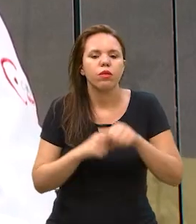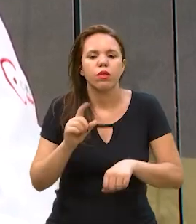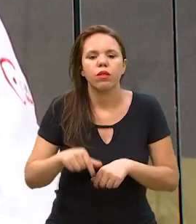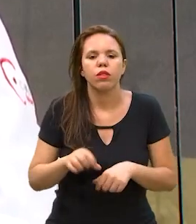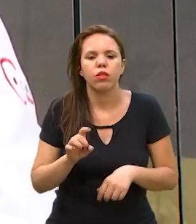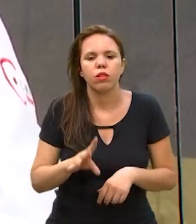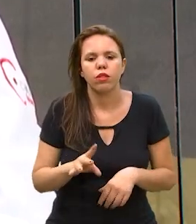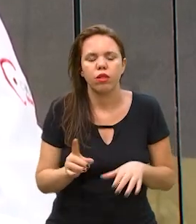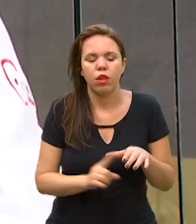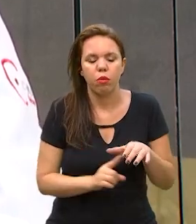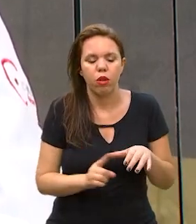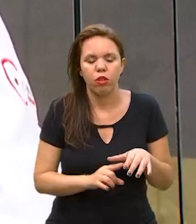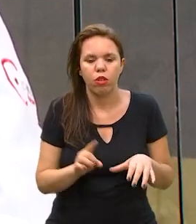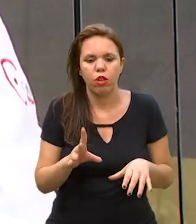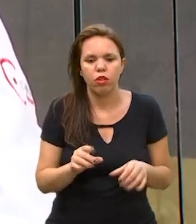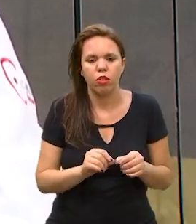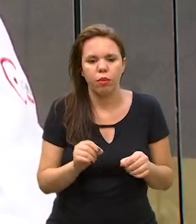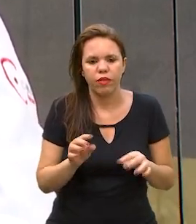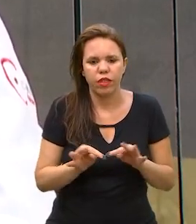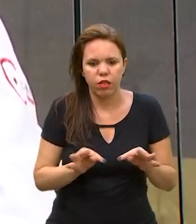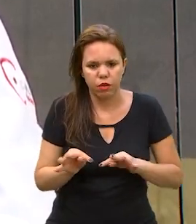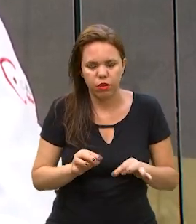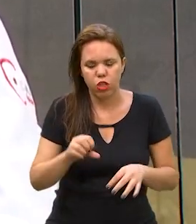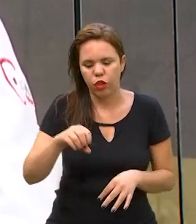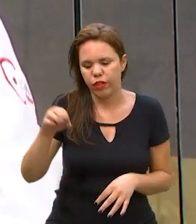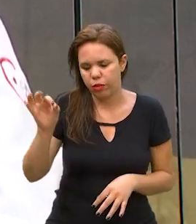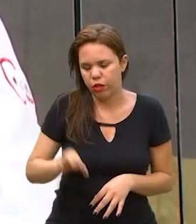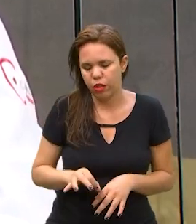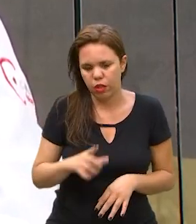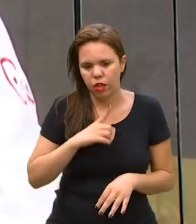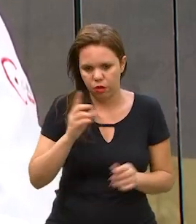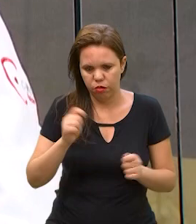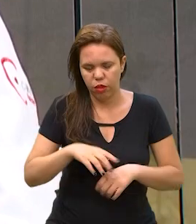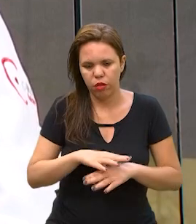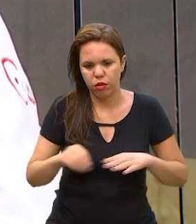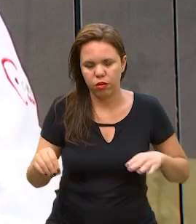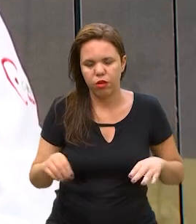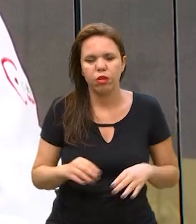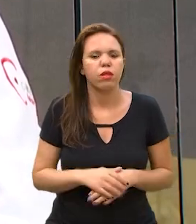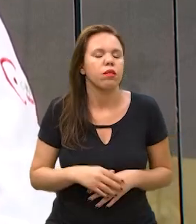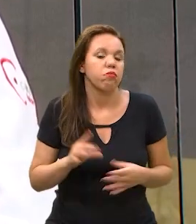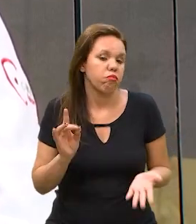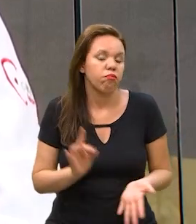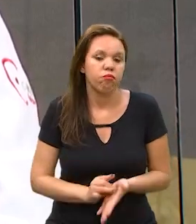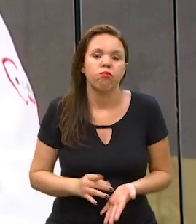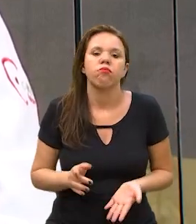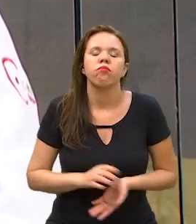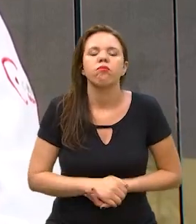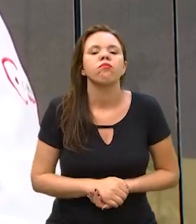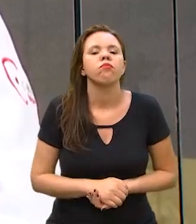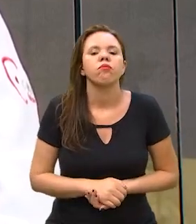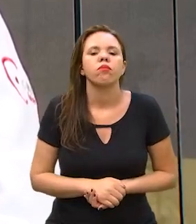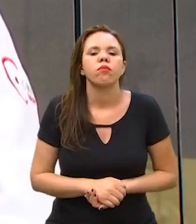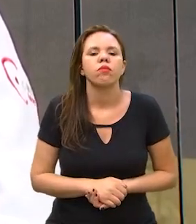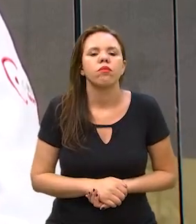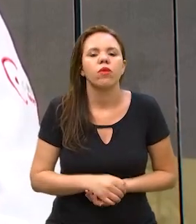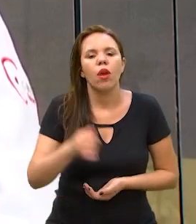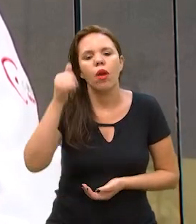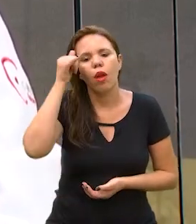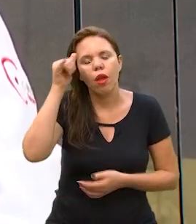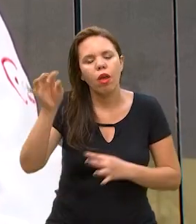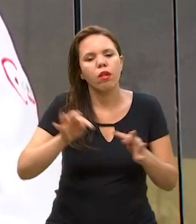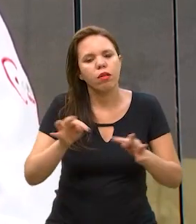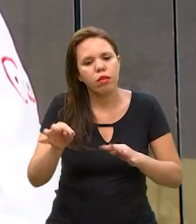apenas laboratoriais, ele tem 90% de chance de cura. Então, realmente, a